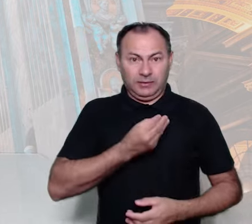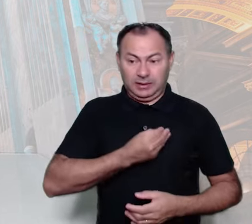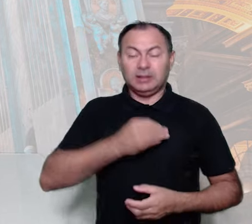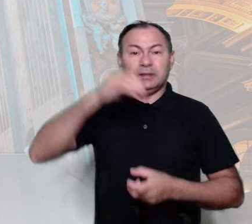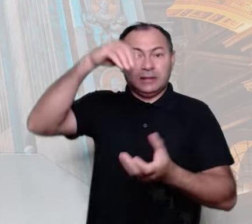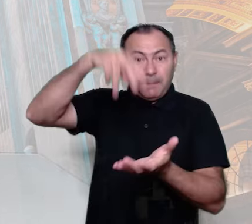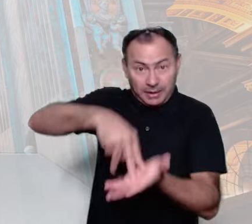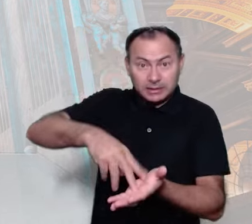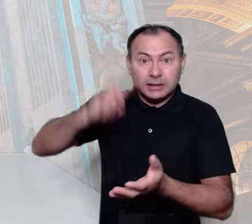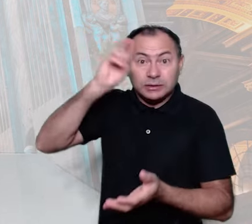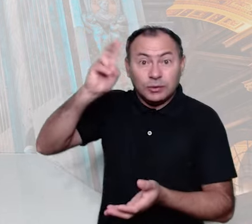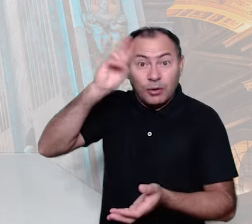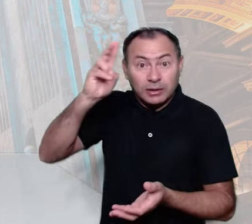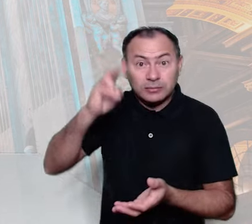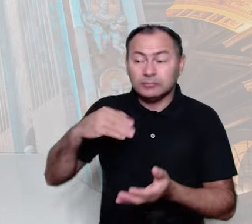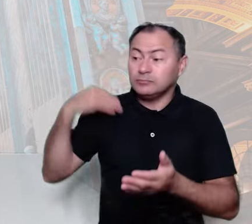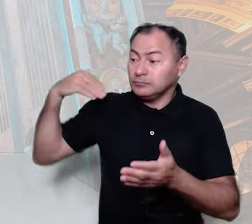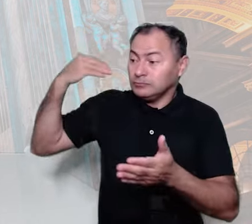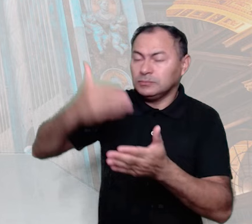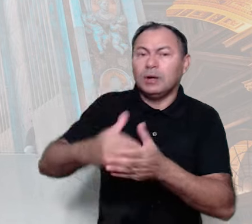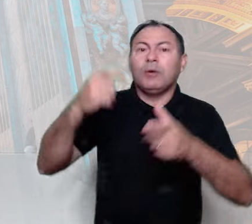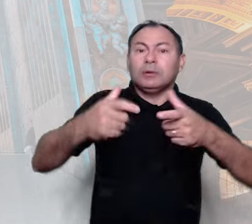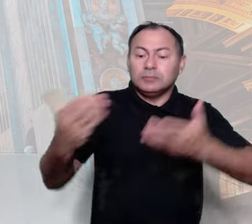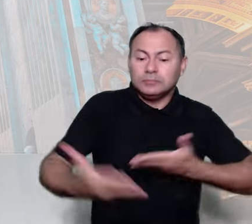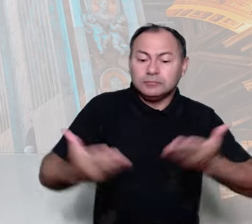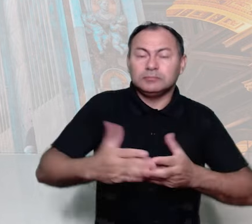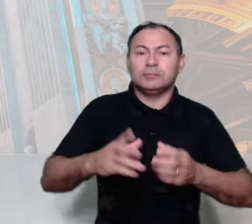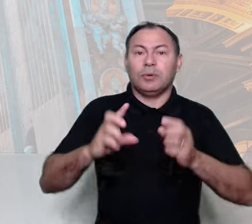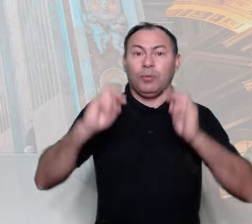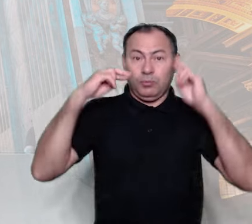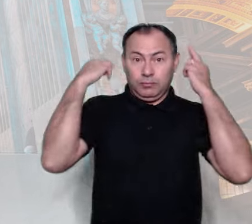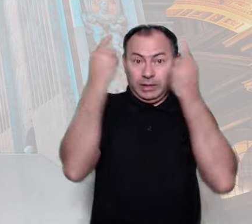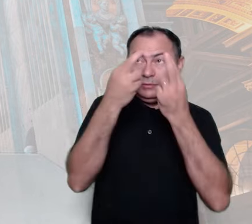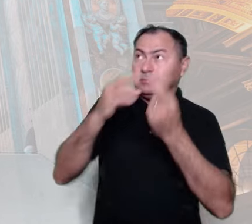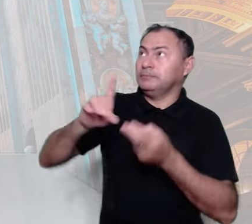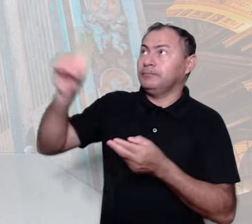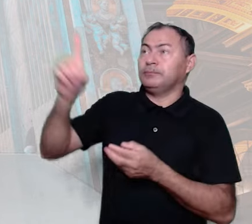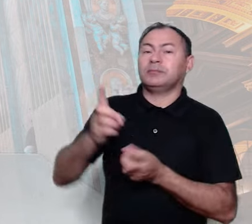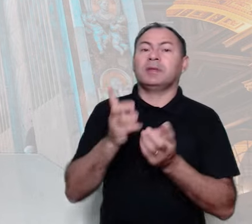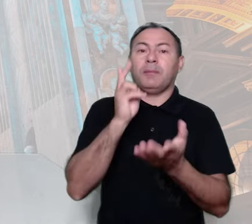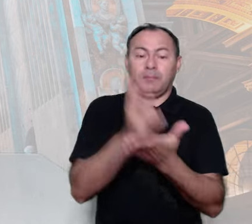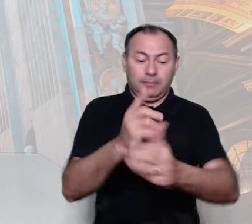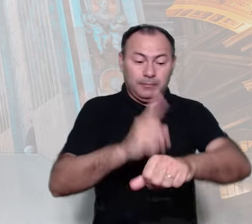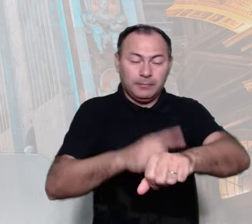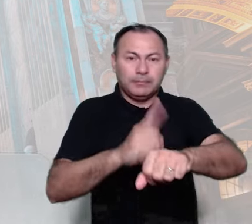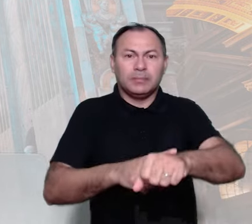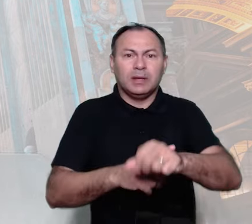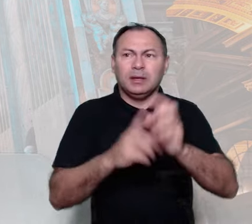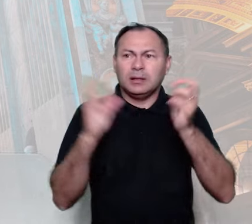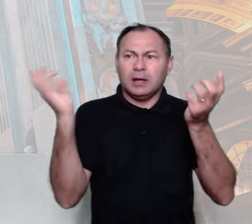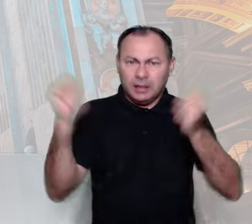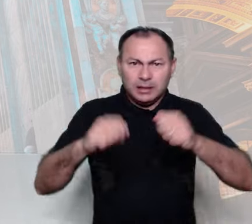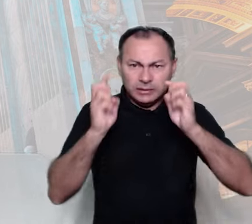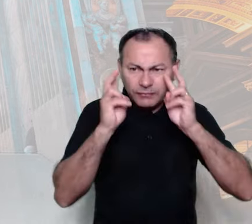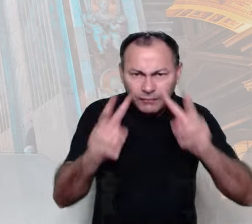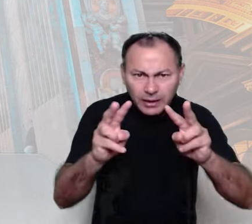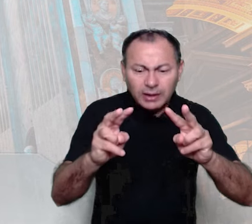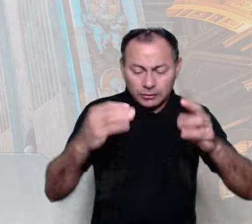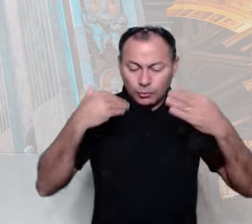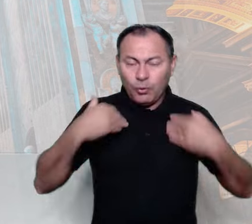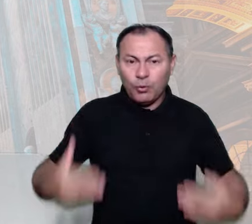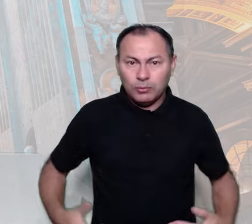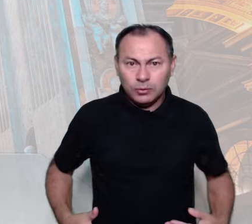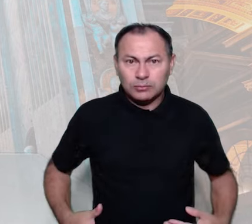existe na história, onde ela serve o Reino de Deus, ela é ao mesmo tempo visível